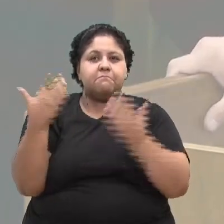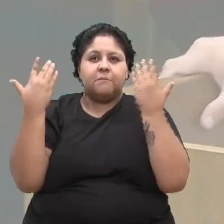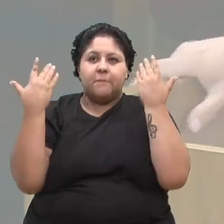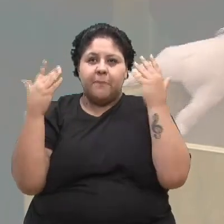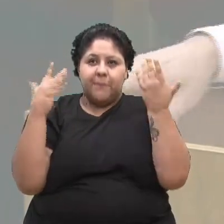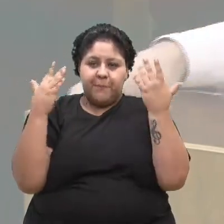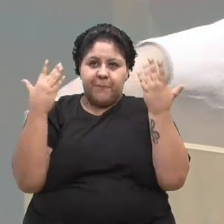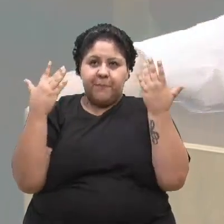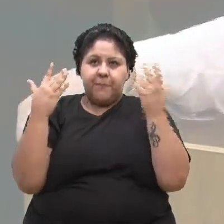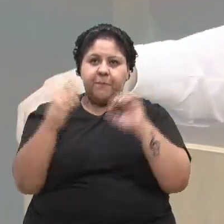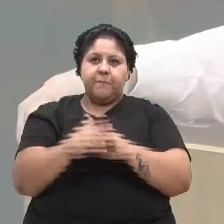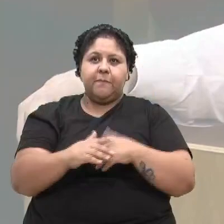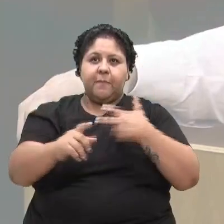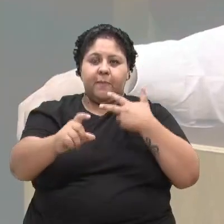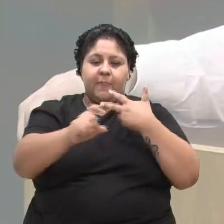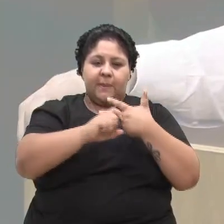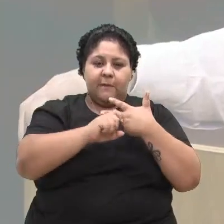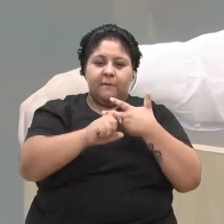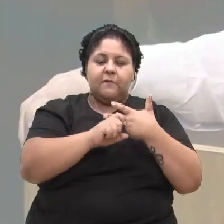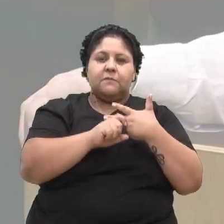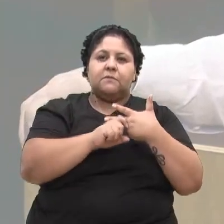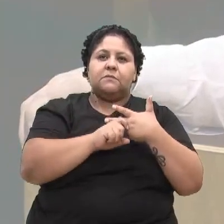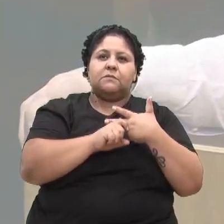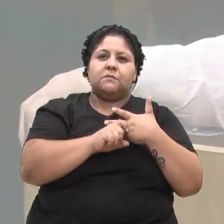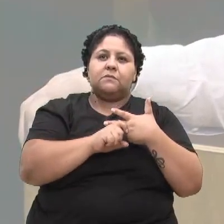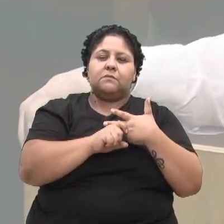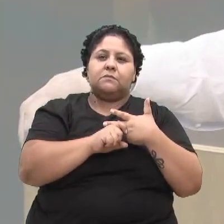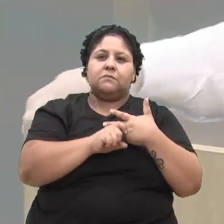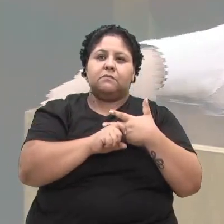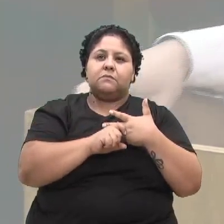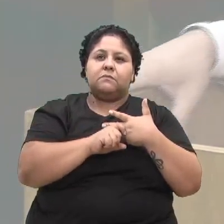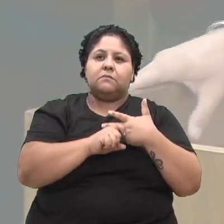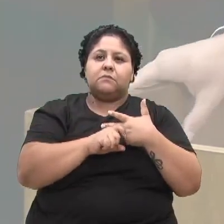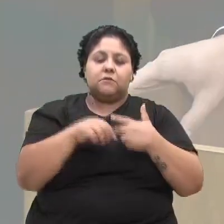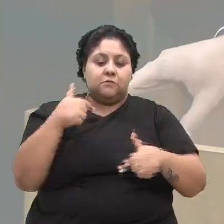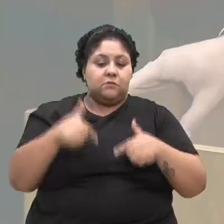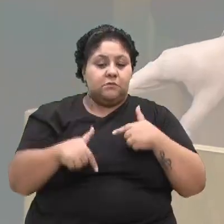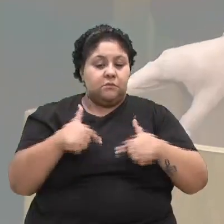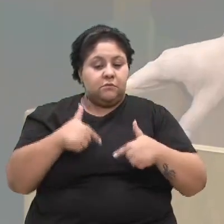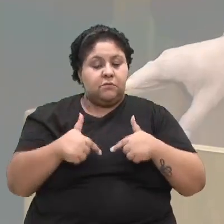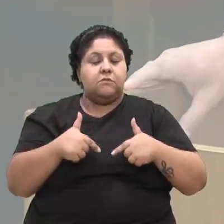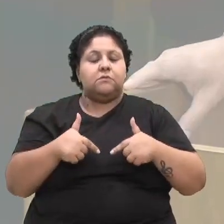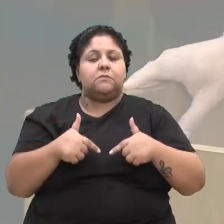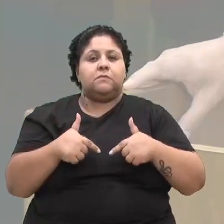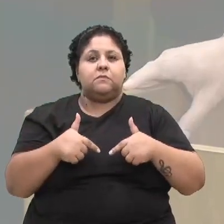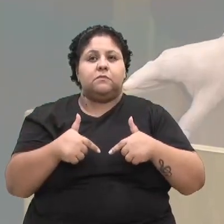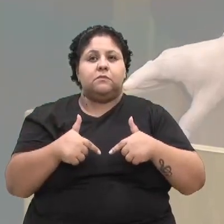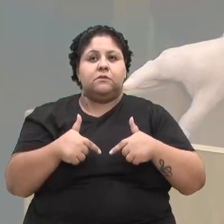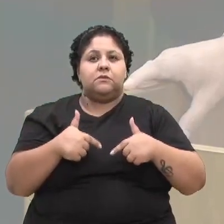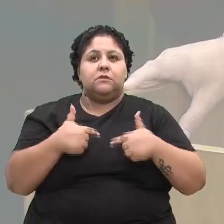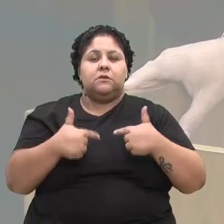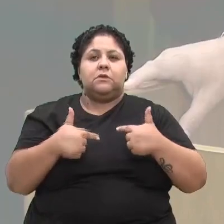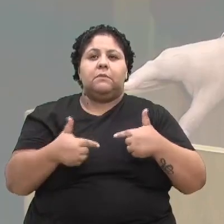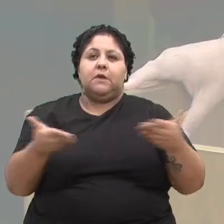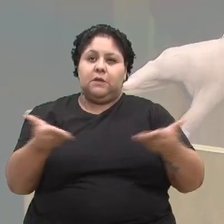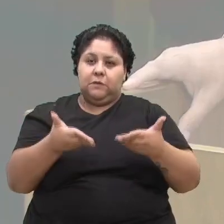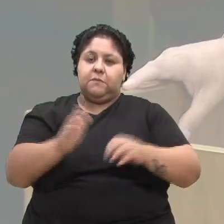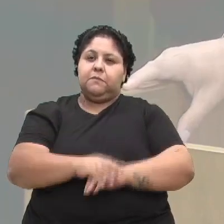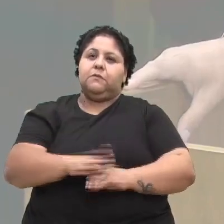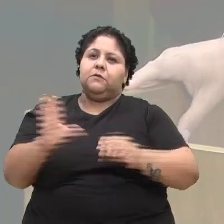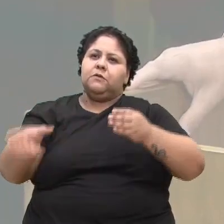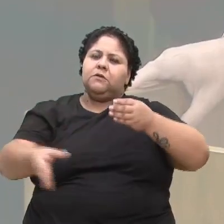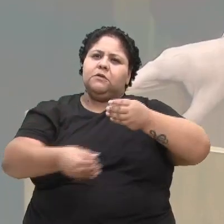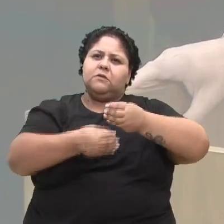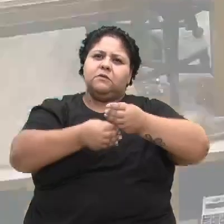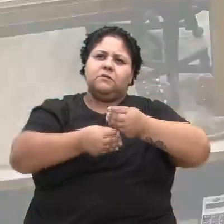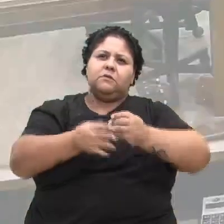parabéns ao Executivo que, de fato, está aí trabalhando em cima deste trabalho. Seu à parte, por gentileza,